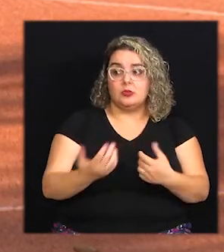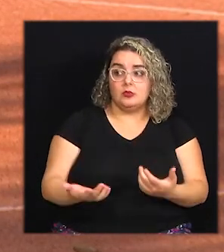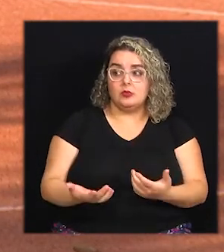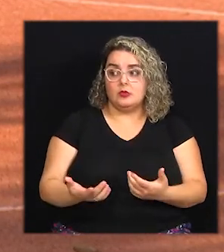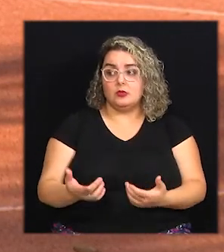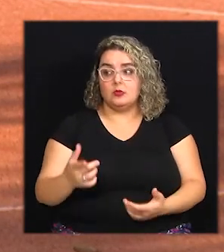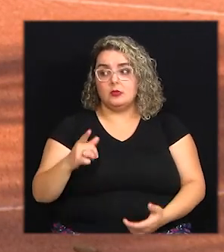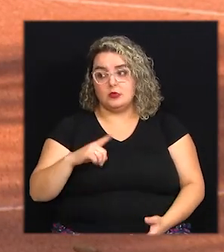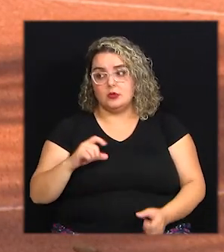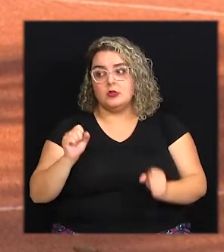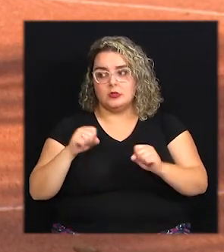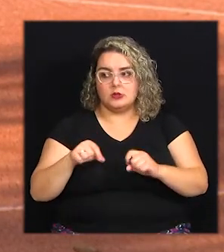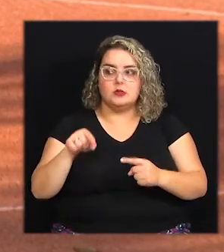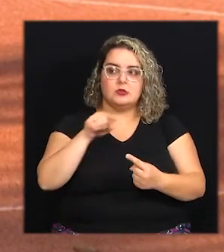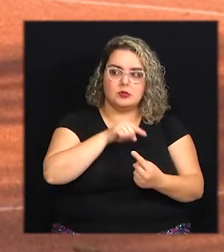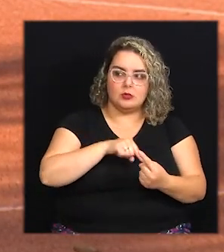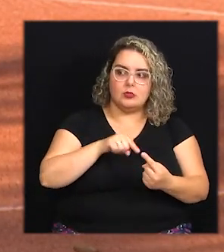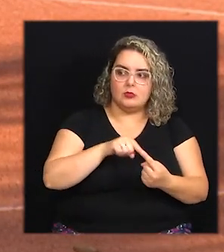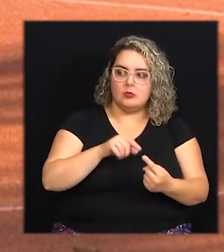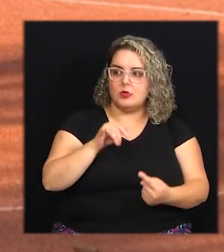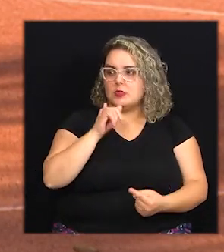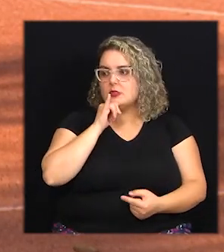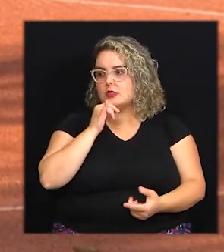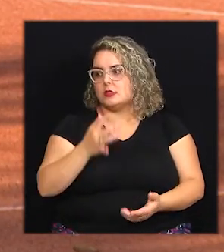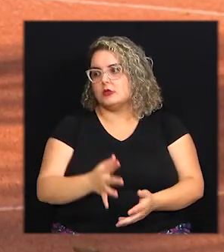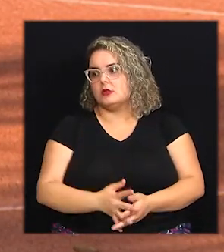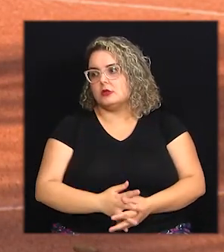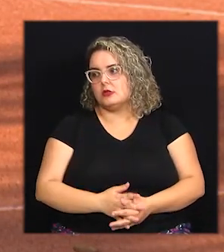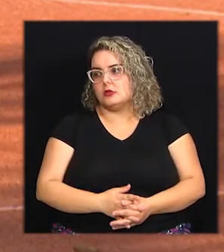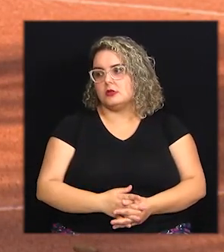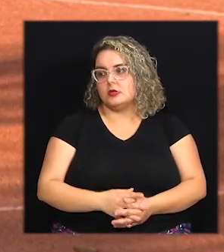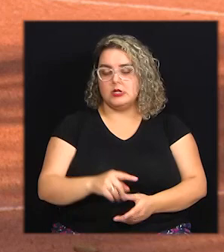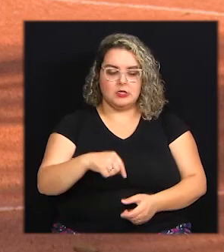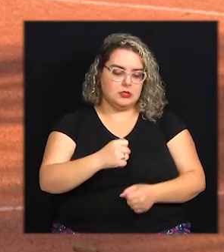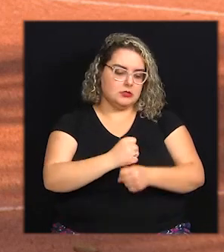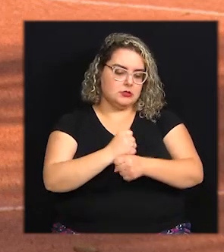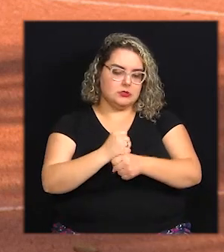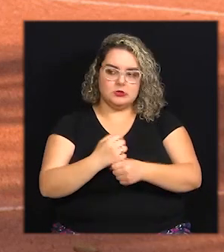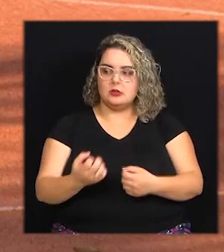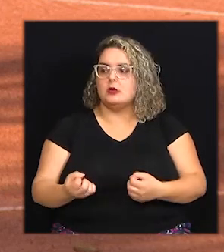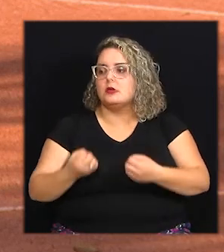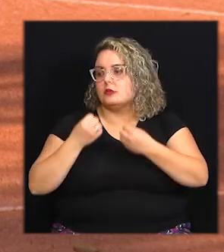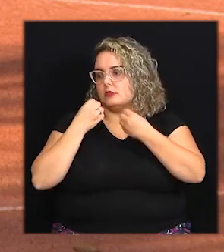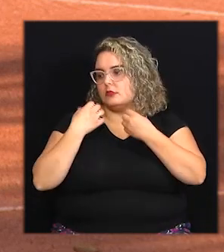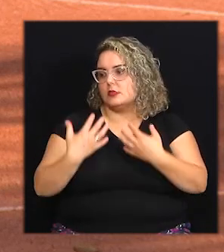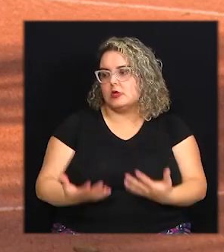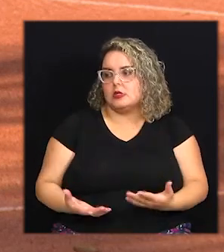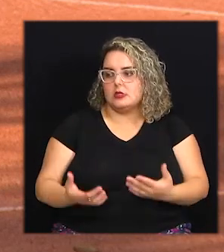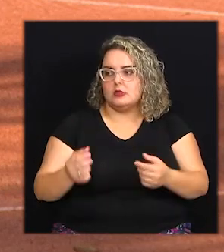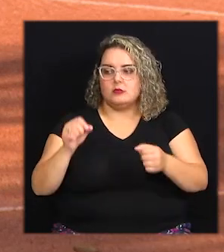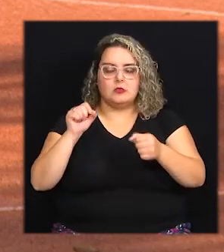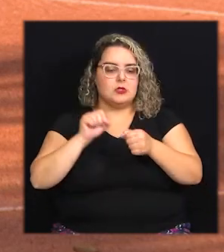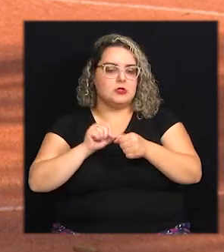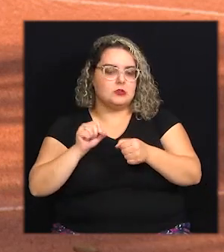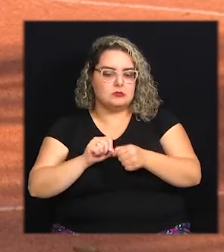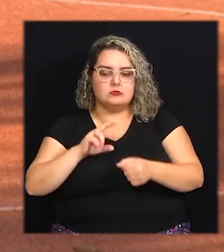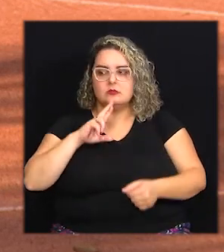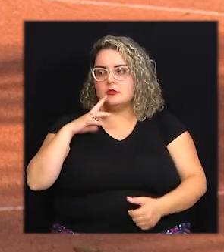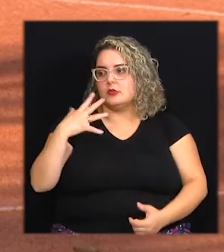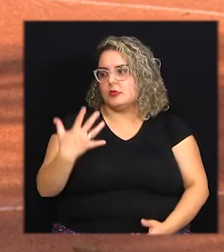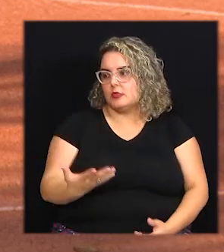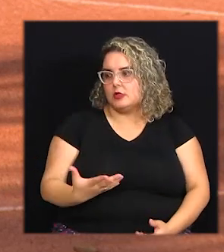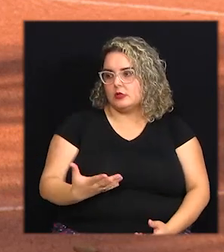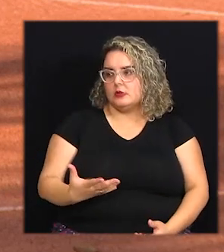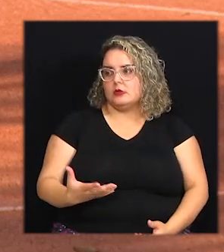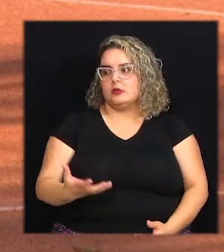ano. Tem sim os objetivos, tipo, esse ano eu quero ir bem, eu quero fazer